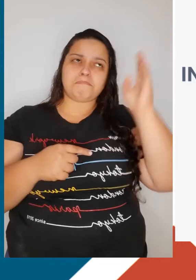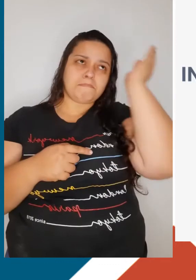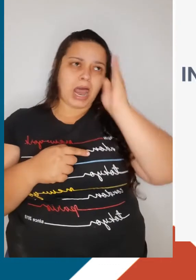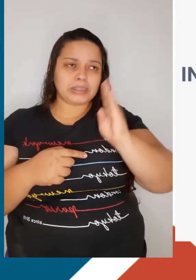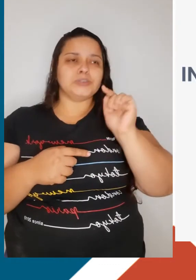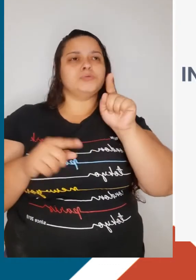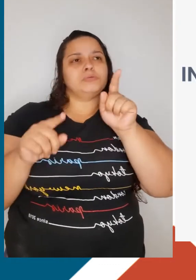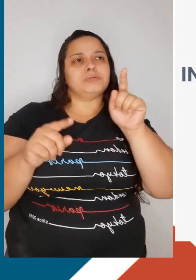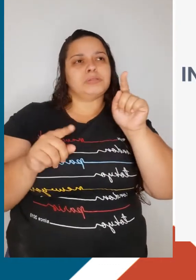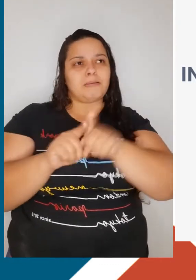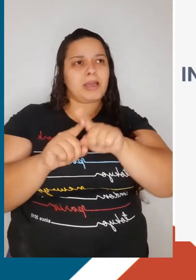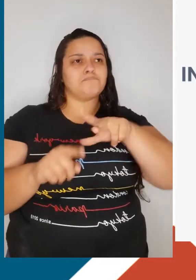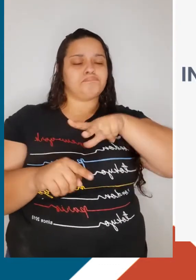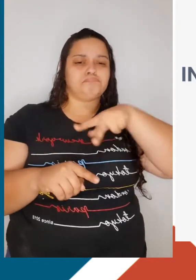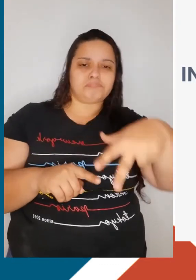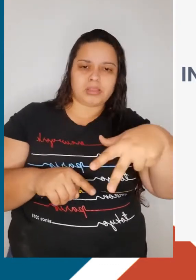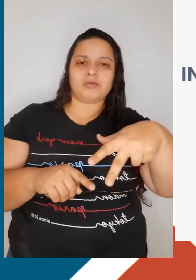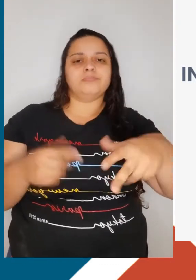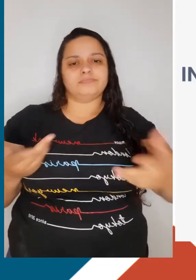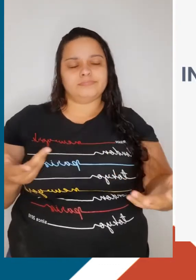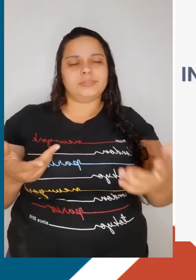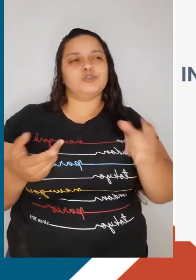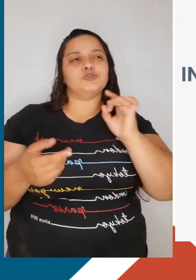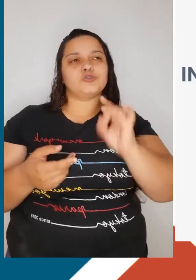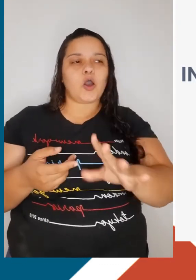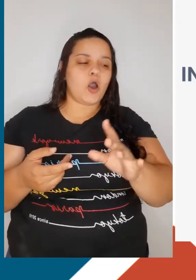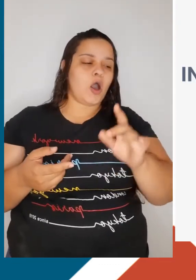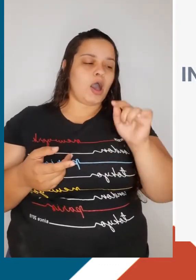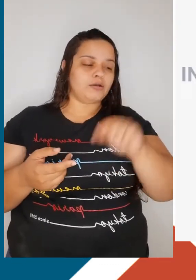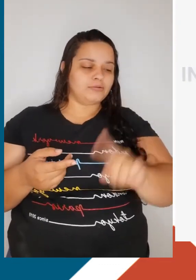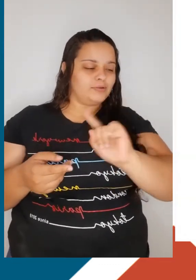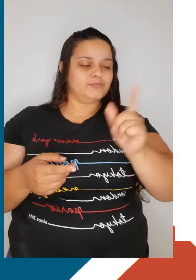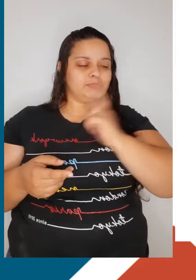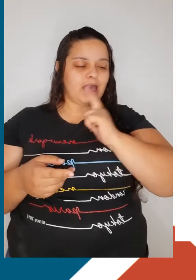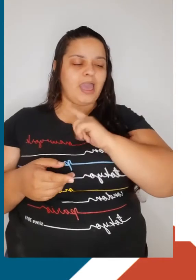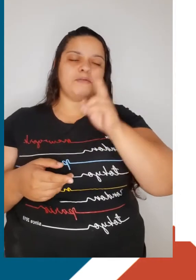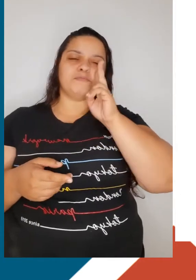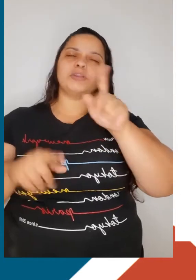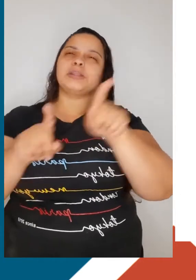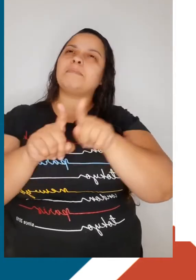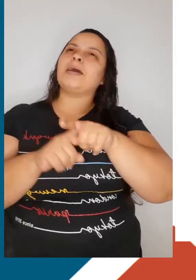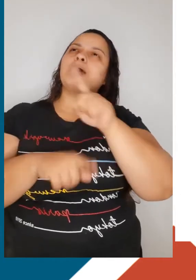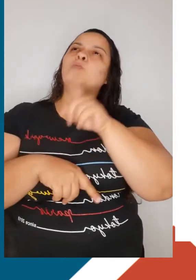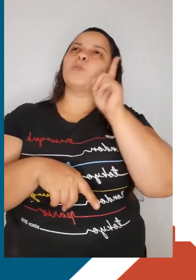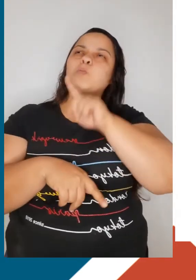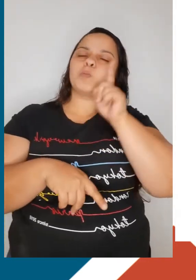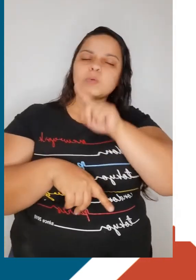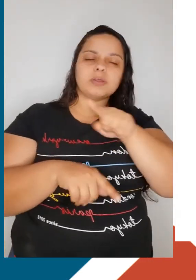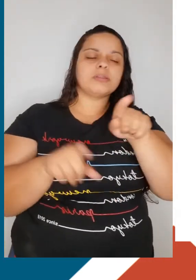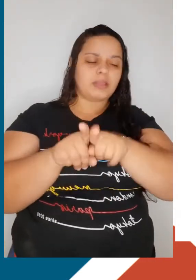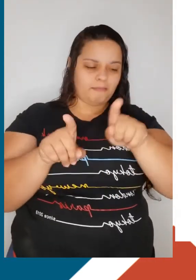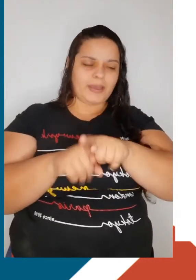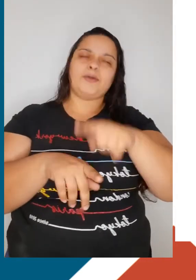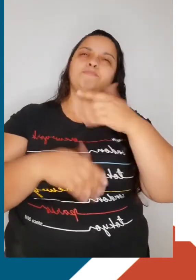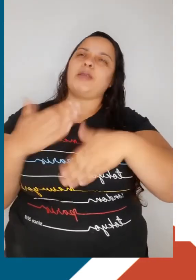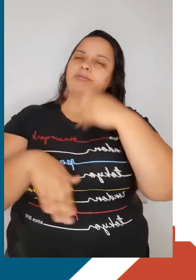Brasil, colônia, e Portugal, a metrópole, não esteve isolado do seu contexto americano. E vocês viram aí nas duas últimas aulas sobre o